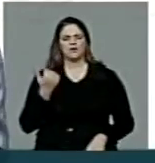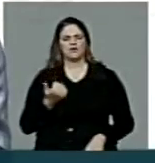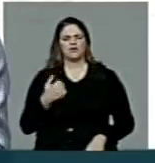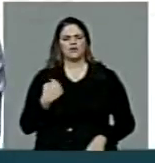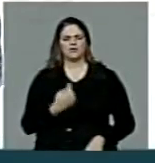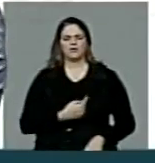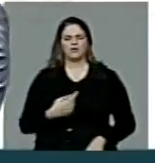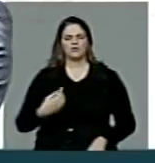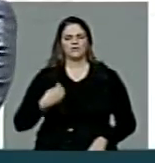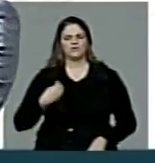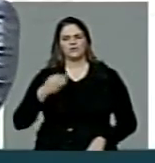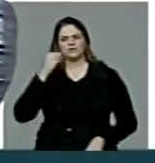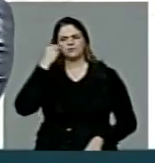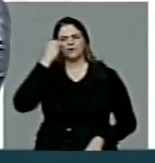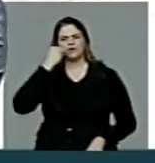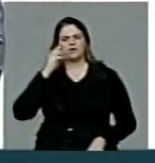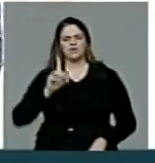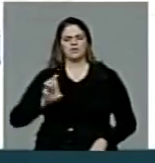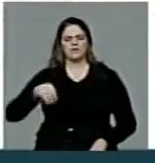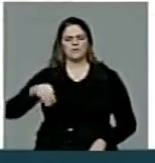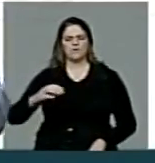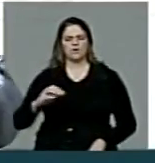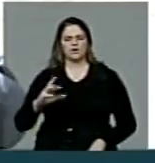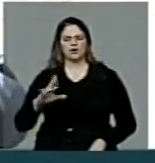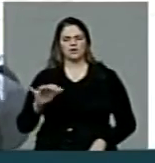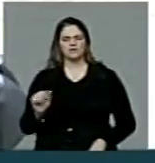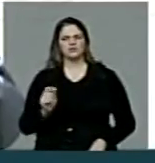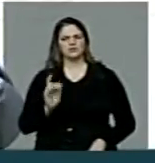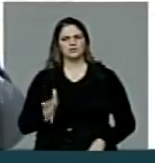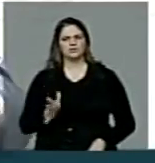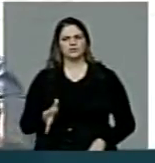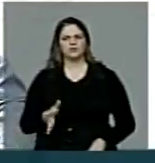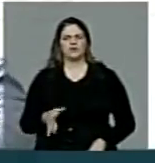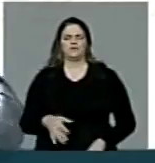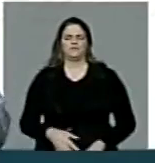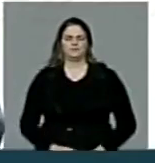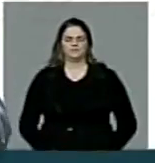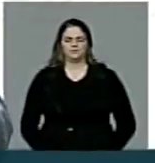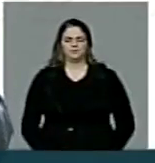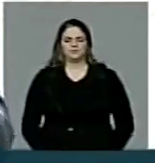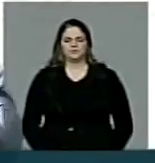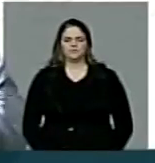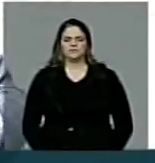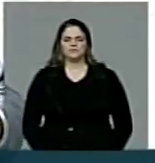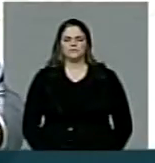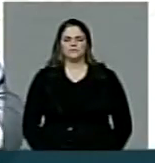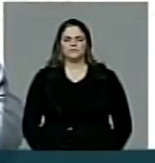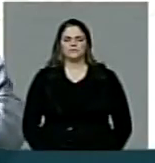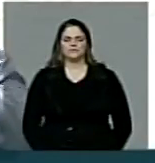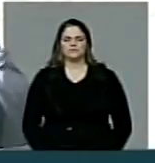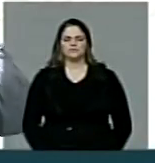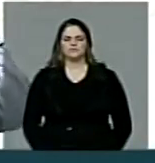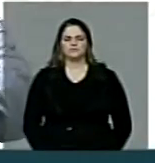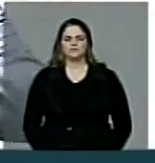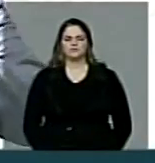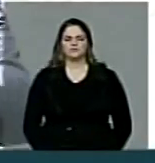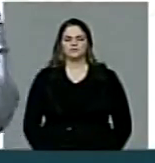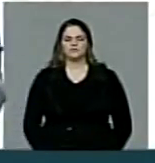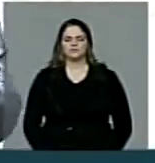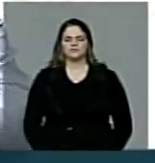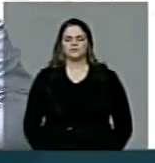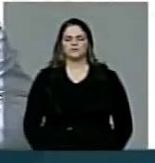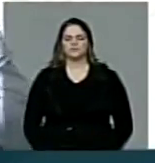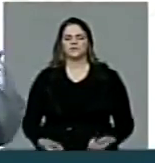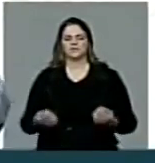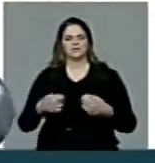já experimentamos. Essa coincidência pode ter uma transição maior, não precisa ser para essa eleição, nem